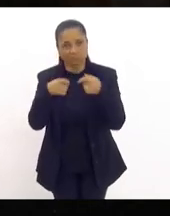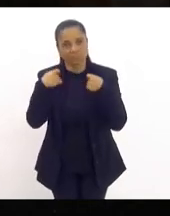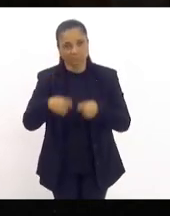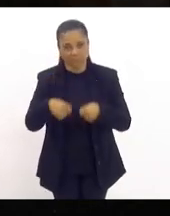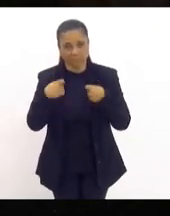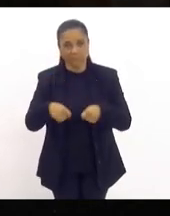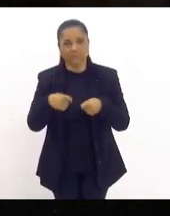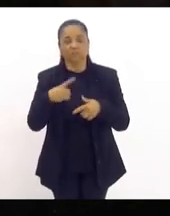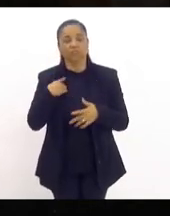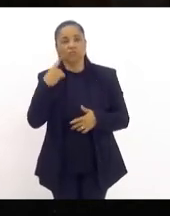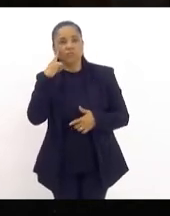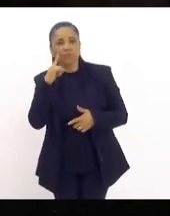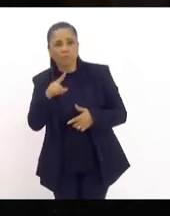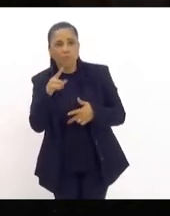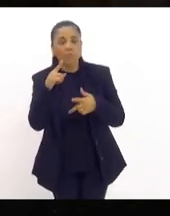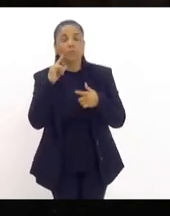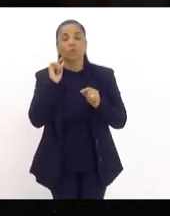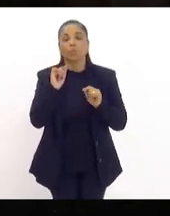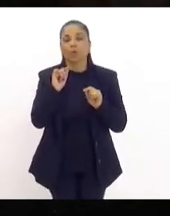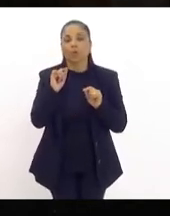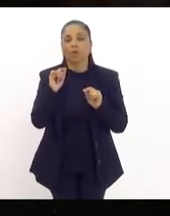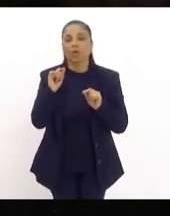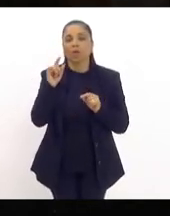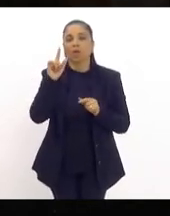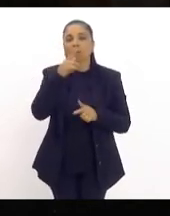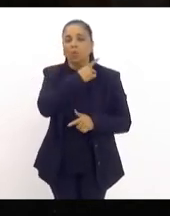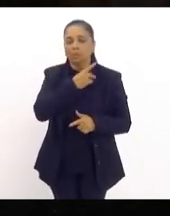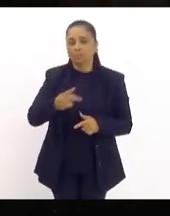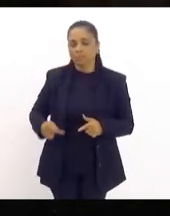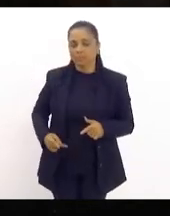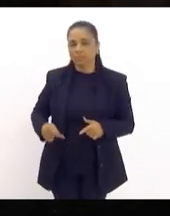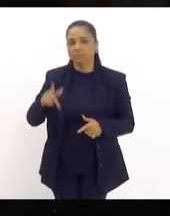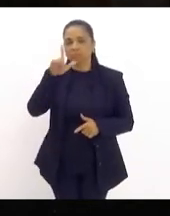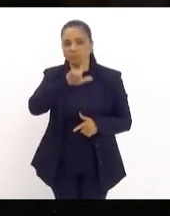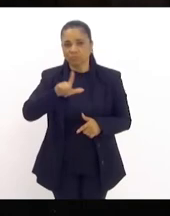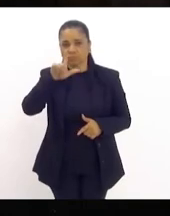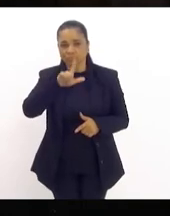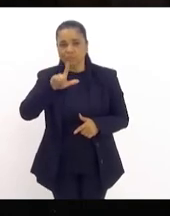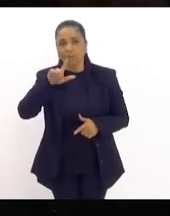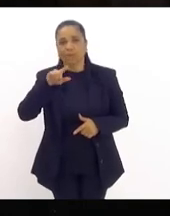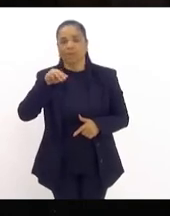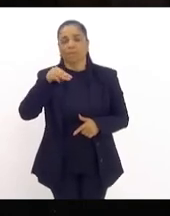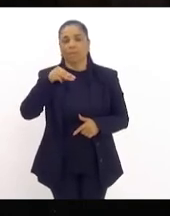presidente Lula sobrevoando o Maranhão nesse último final de semana, e